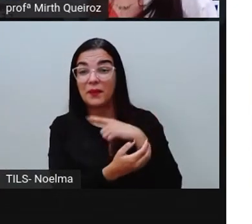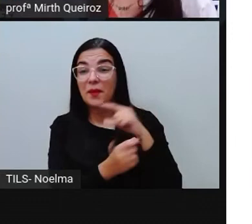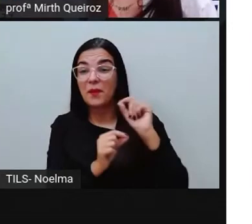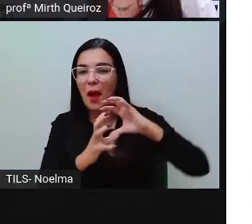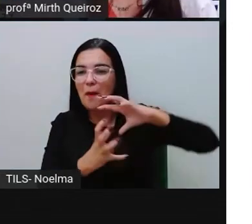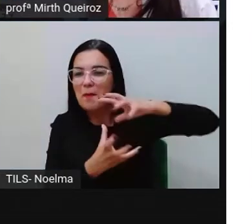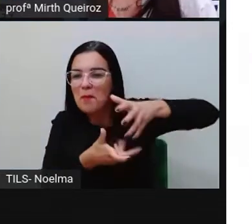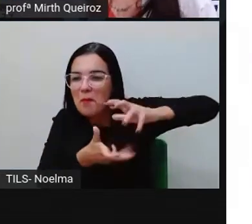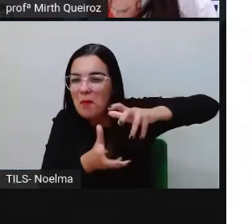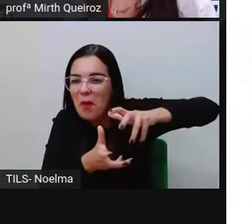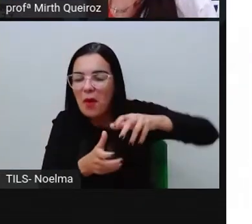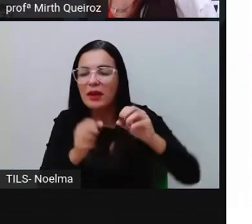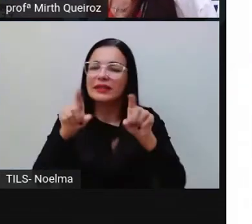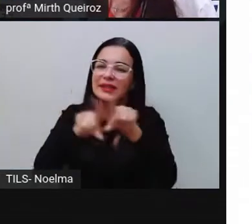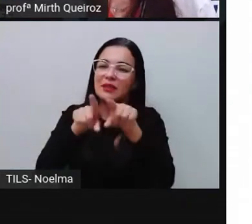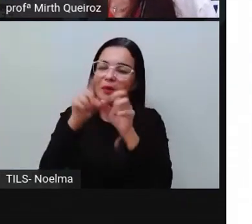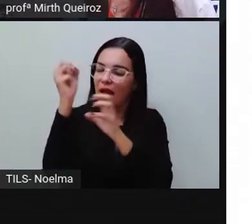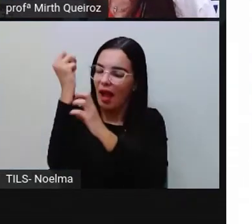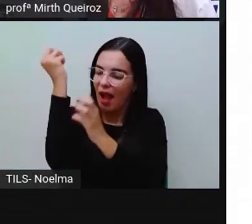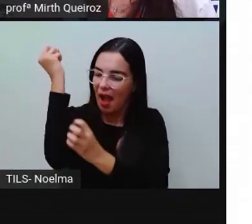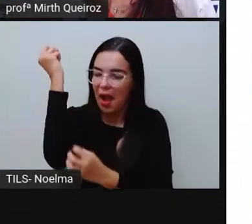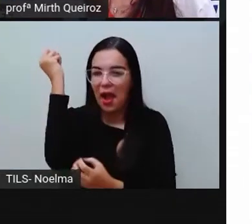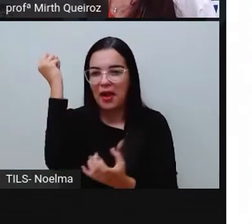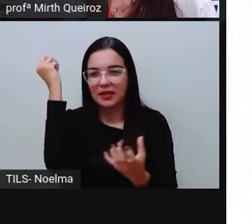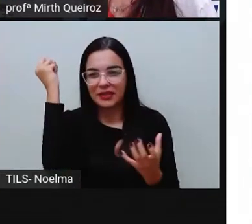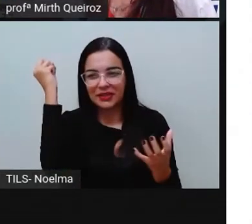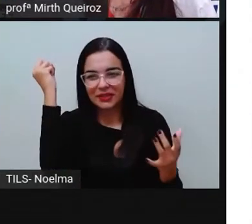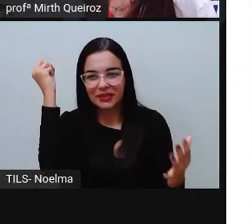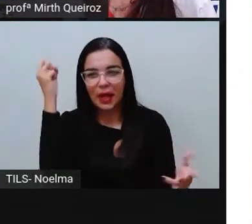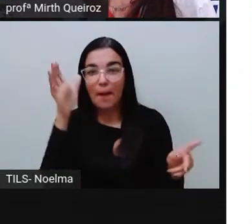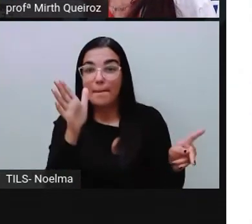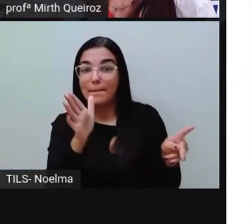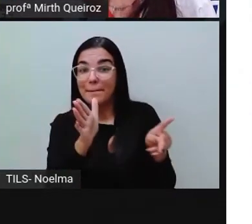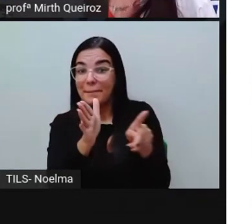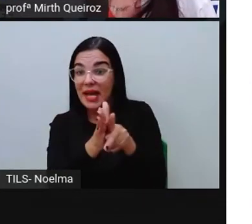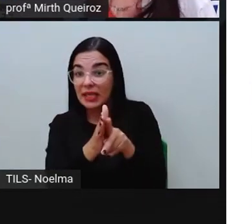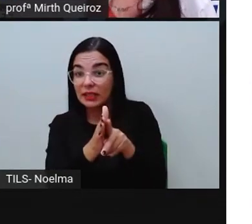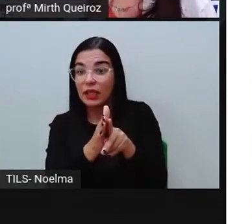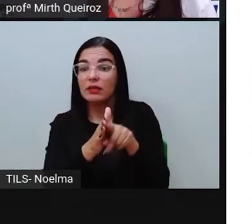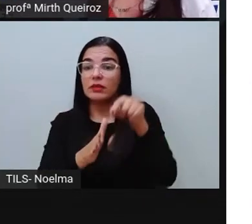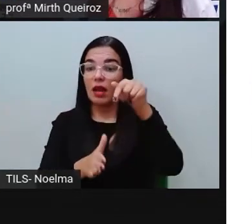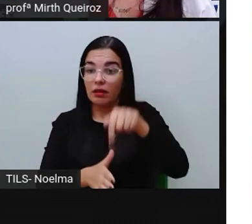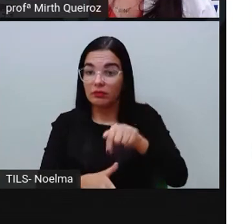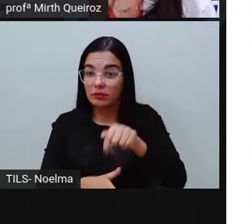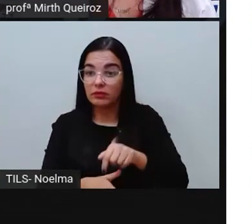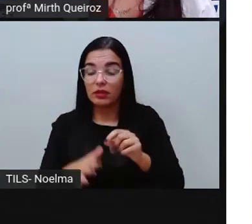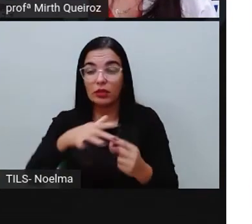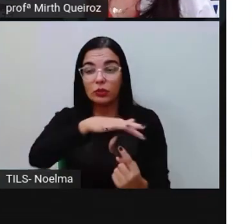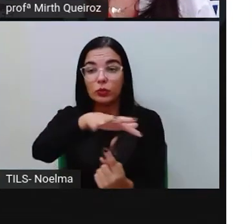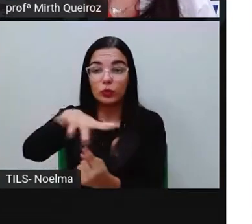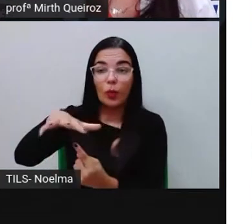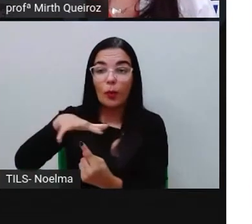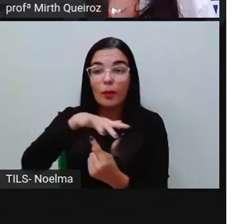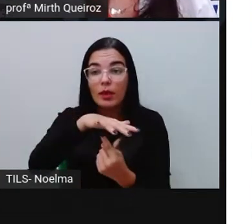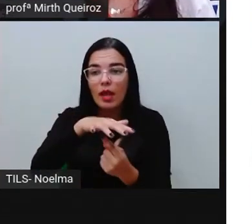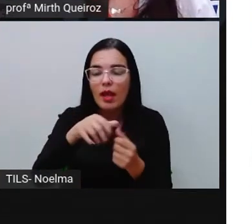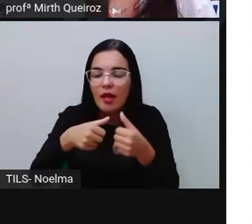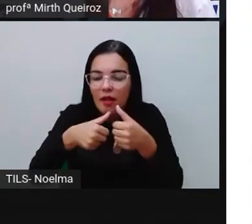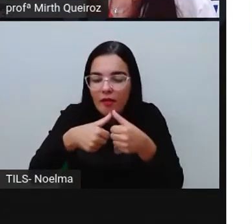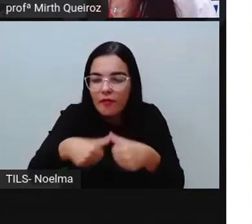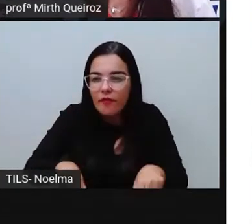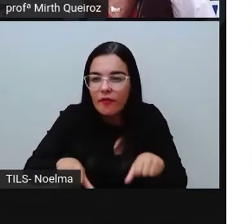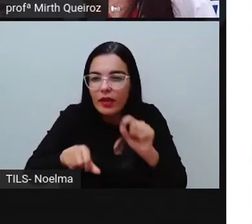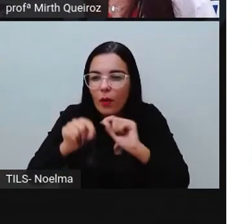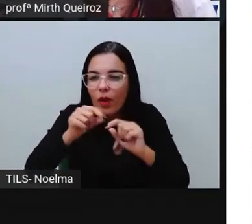que é um animal deste bioma. Ele vive parcialmente no subterrâneo, ou seja, debaixo